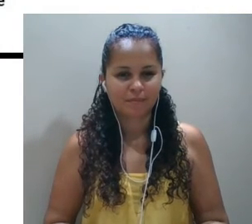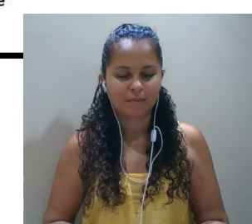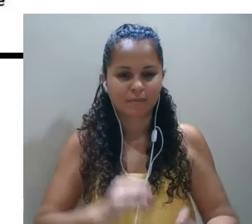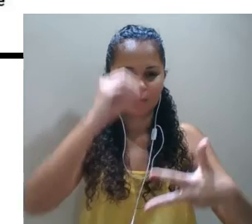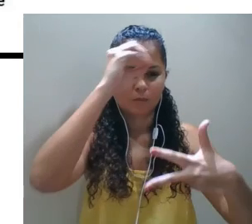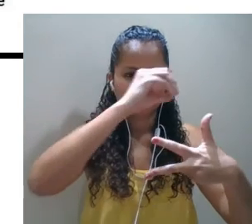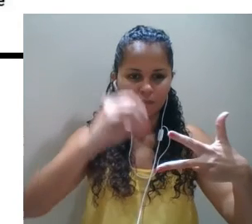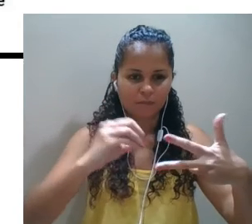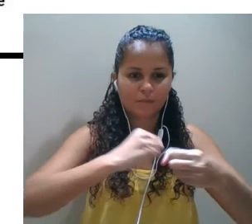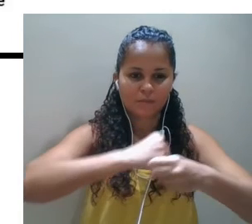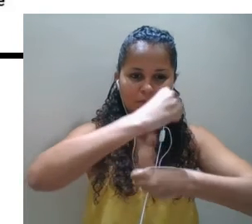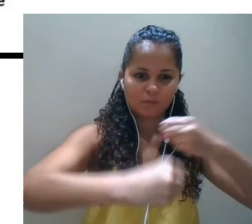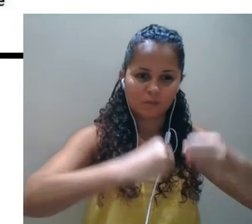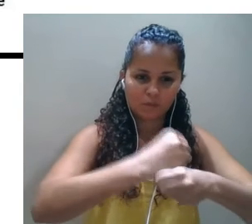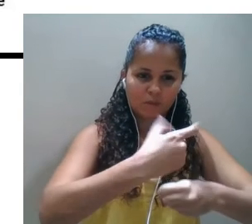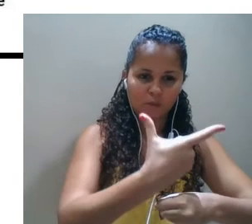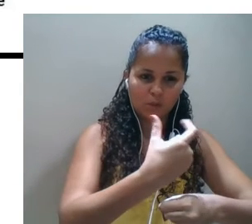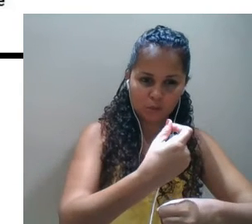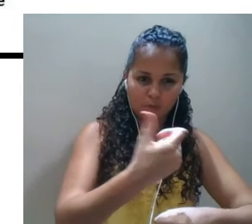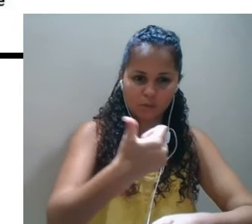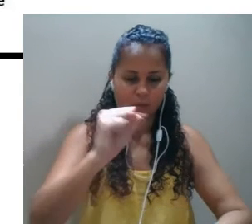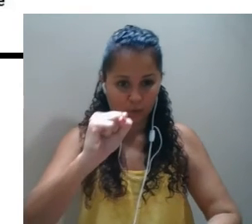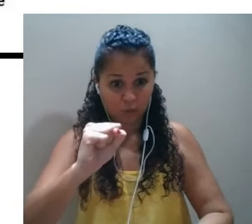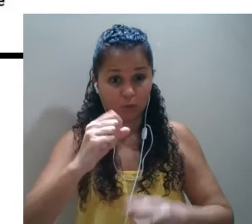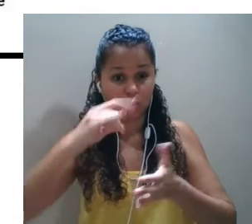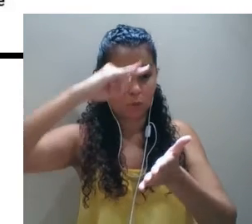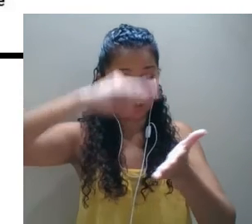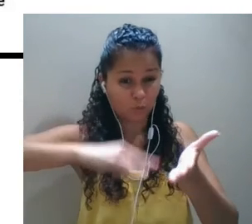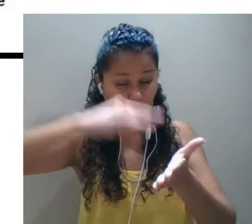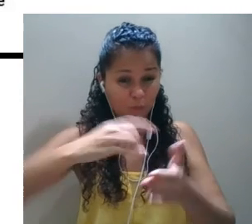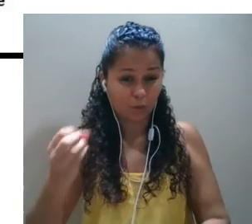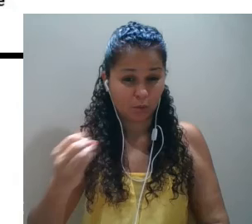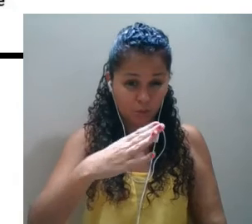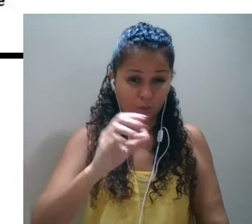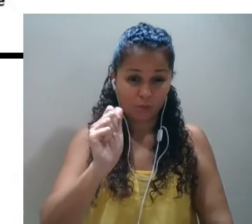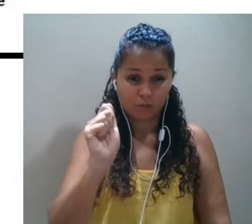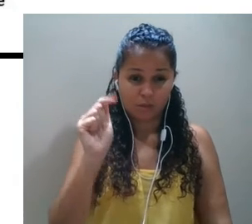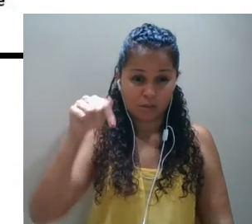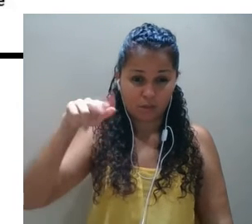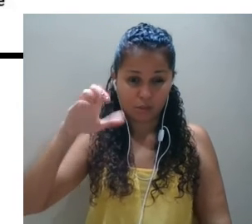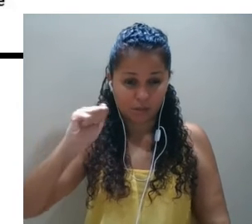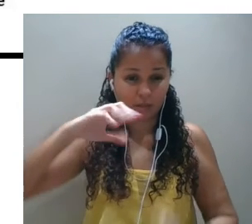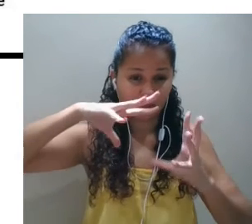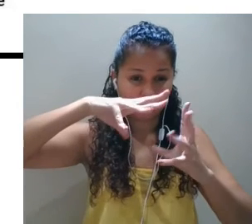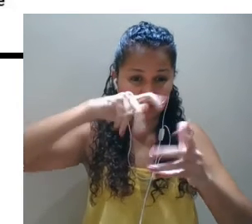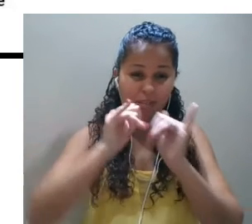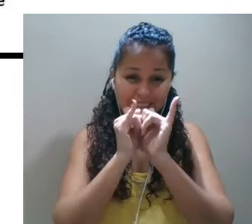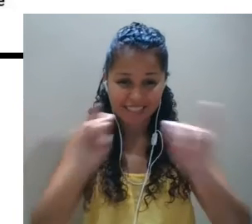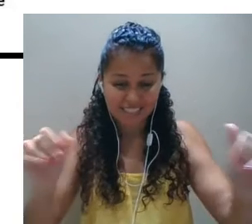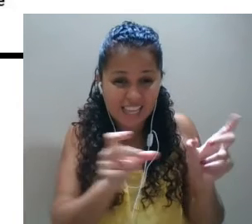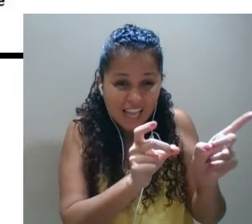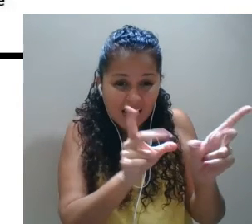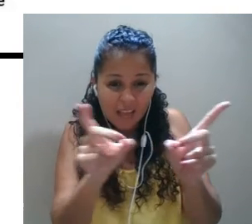Enem 2018. De acordo com um relatório recente da Agência Internacional de Energia, o mercado de veículos elétricos